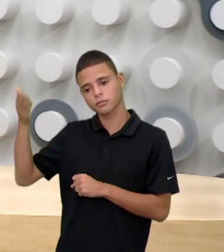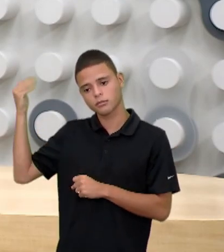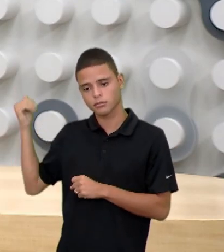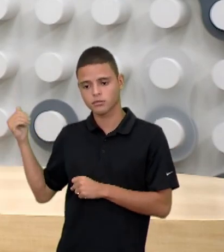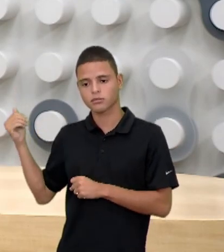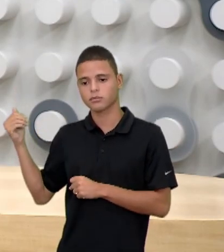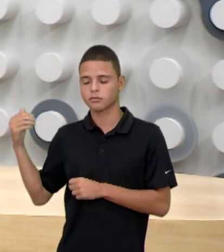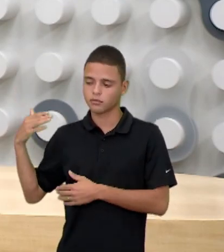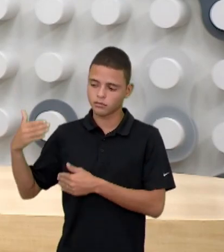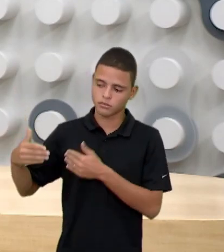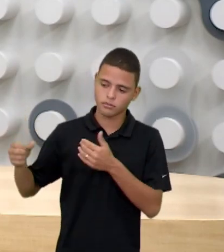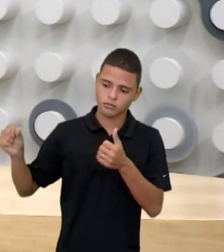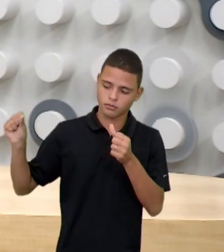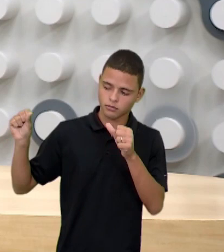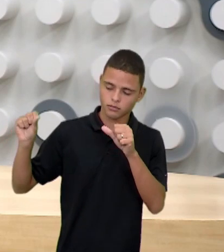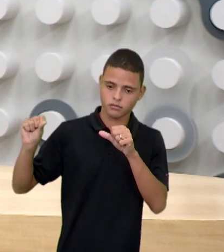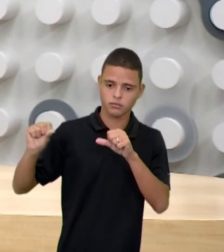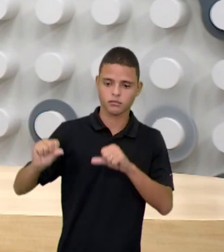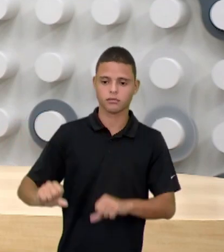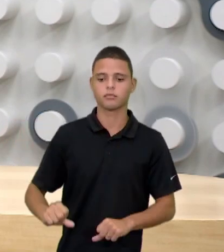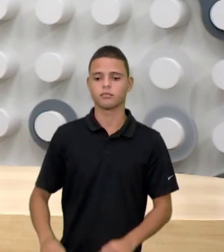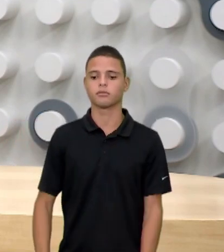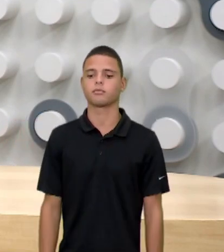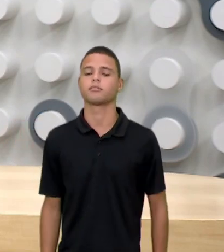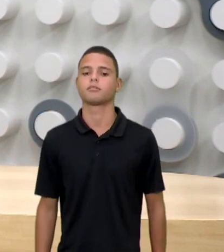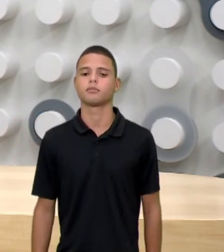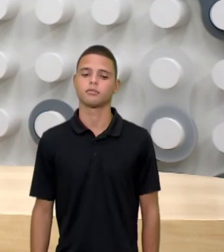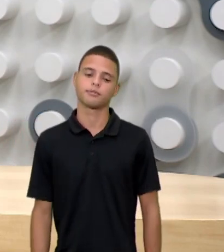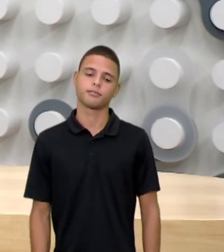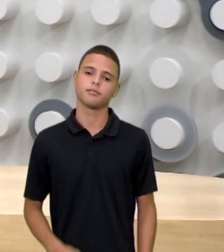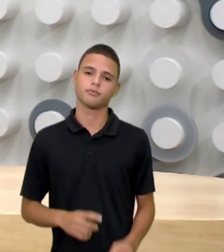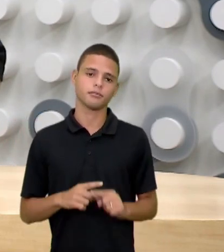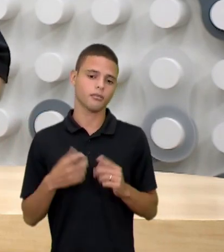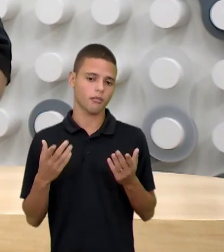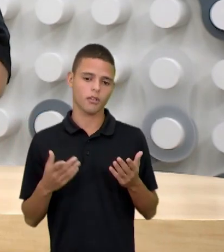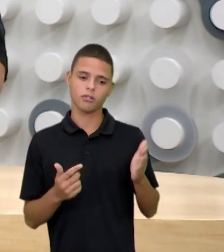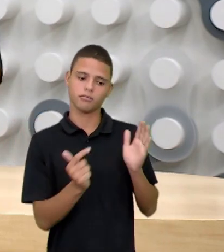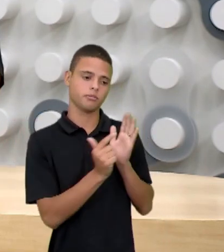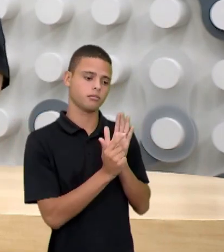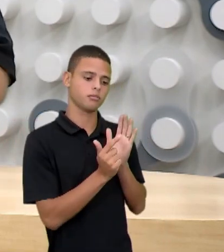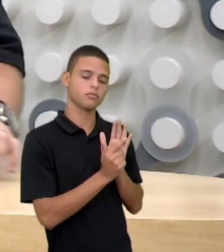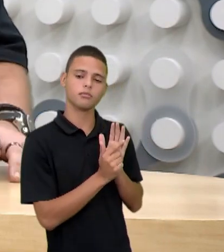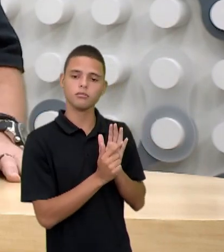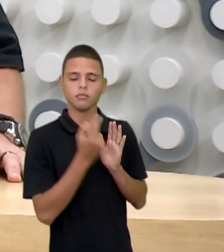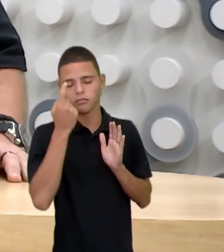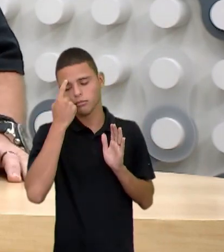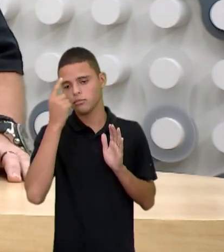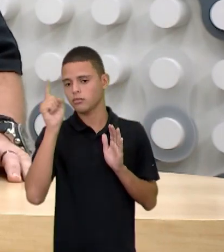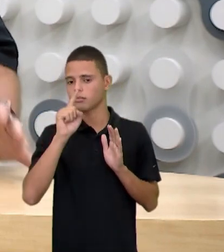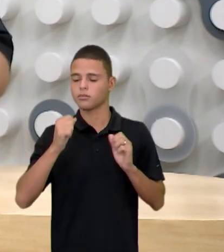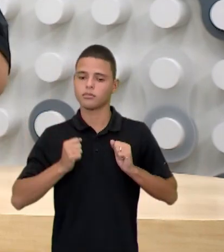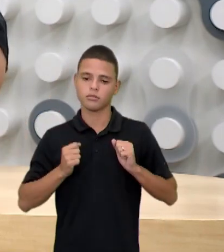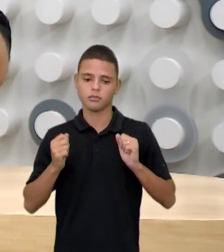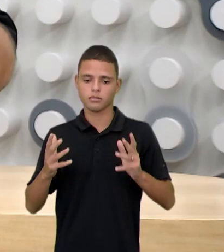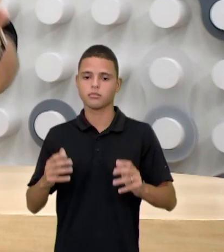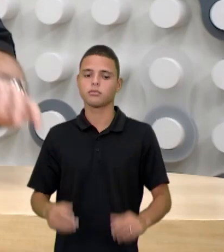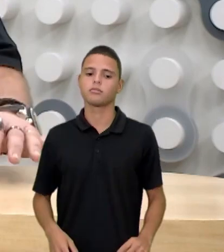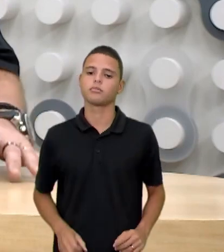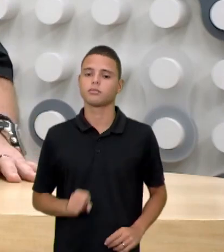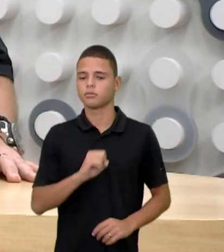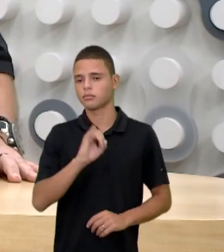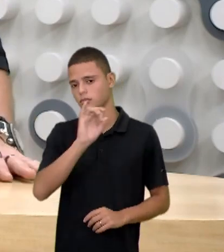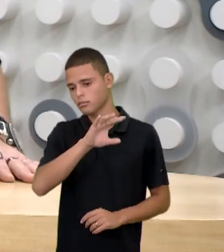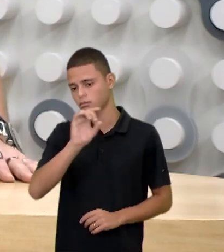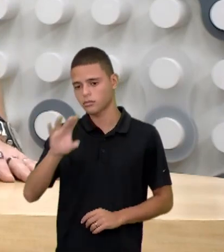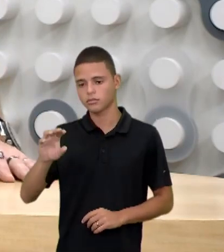coisas ainda continuam praticamente as mesmas, né? Então não adianta ficar só no papel. tem que virar na prática. Aí se cada um fazer a